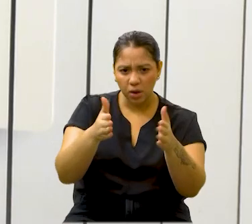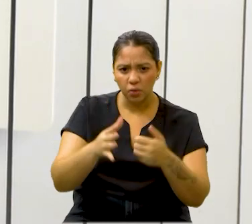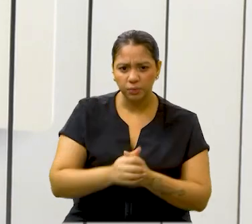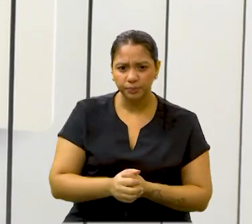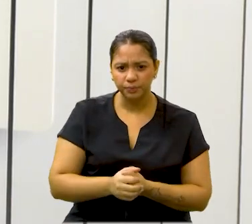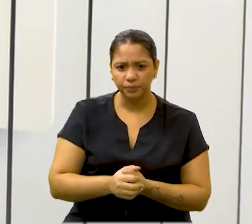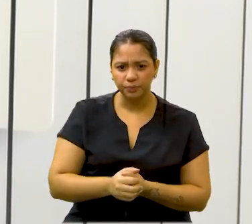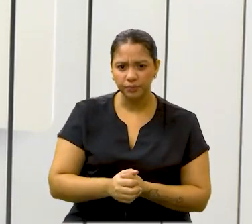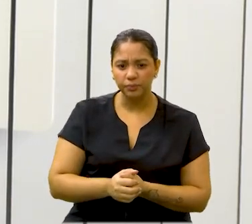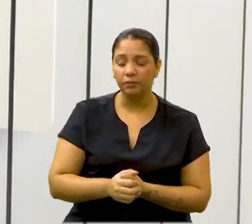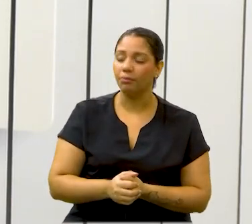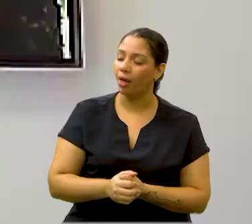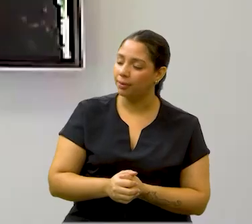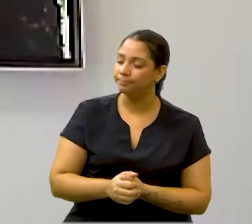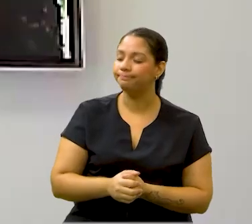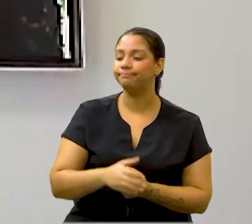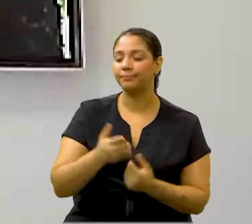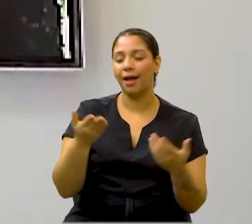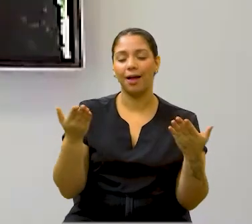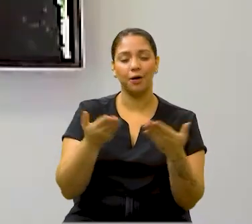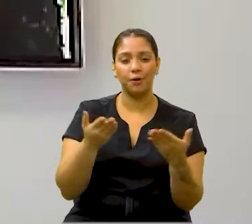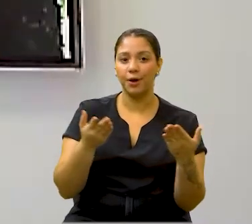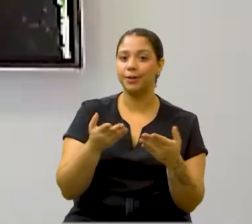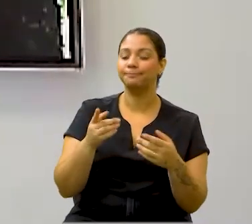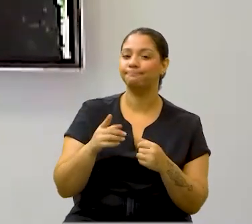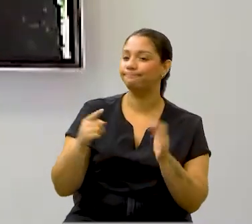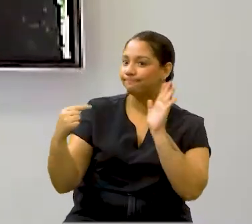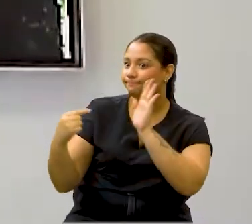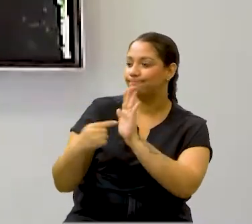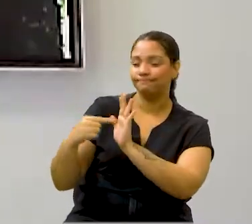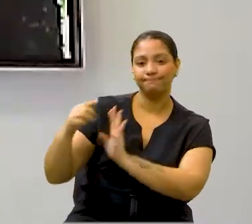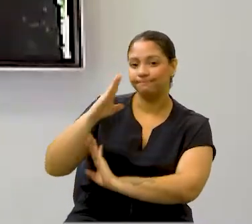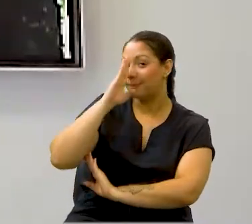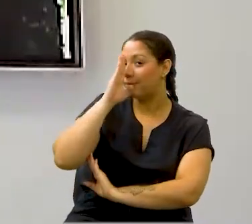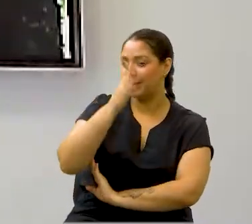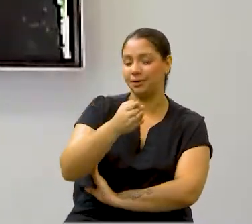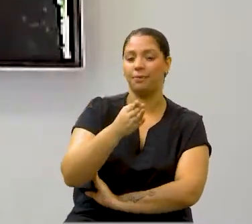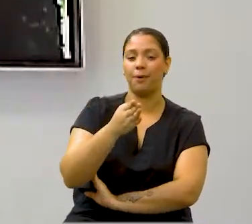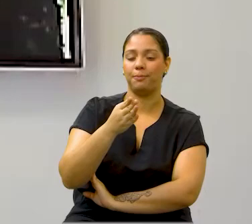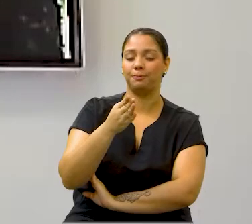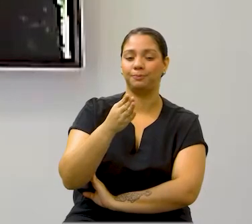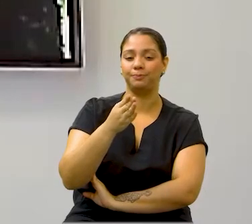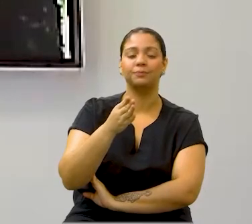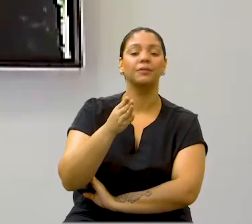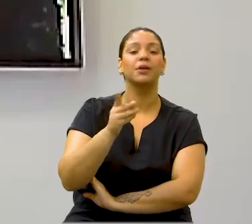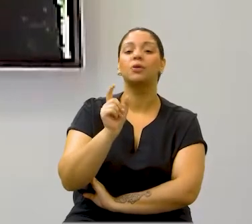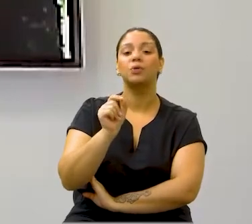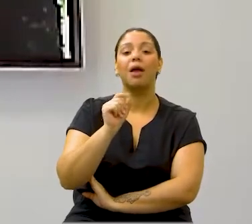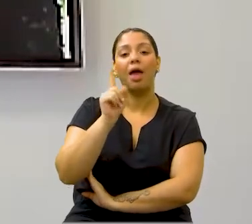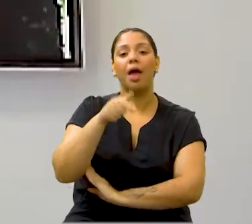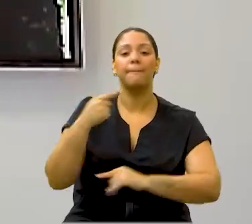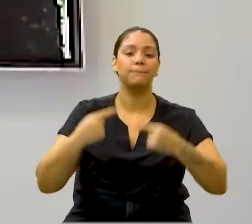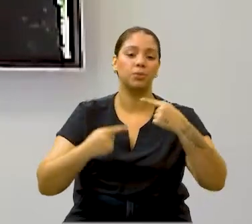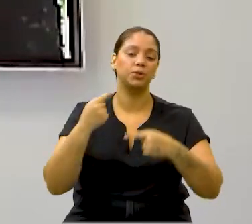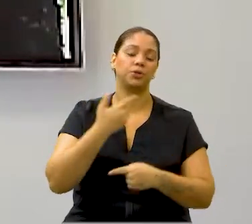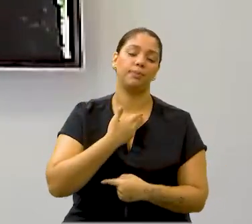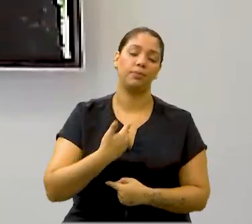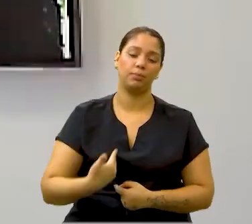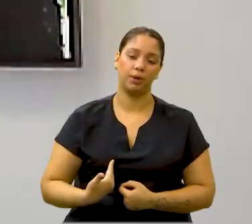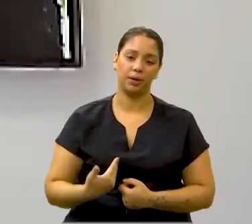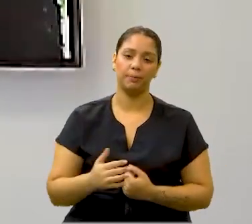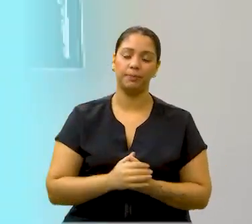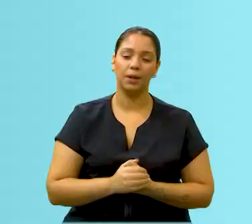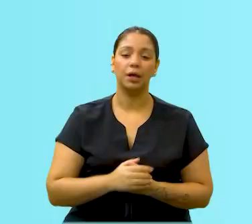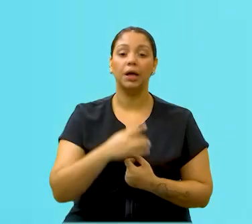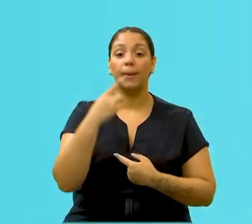o caminho? Você tocou, acho que, no ponto central da questão, né? É uma questão de política